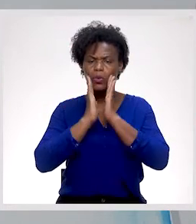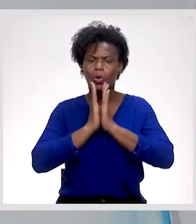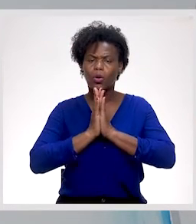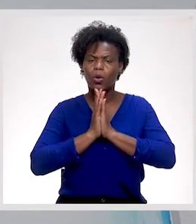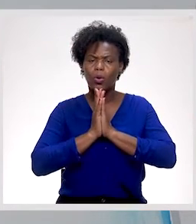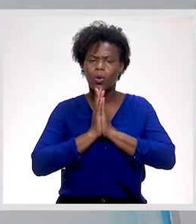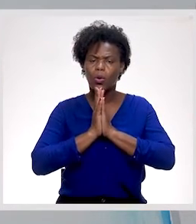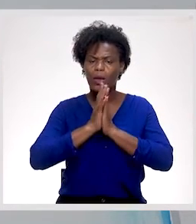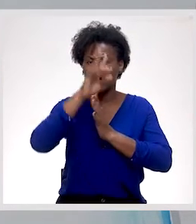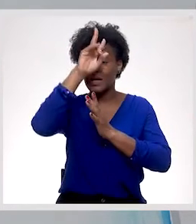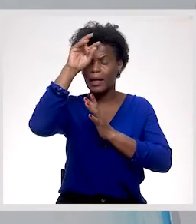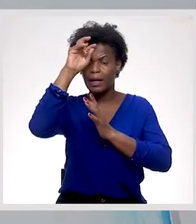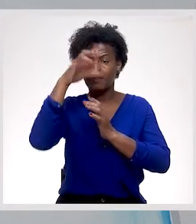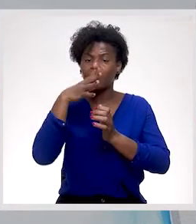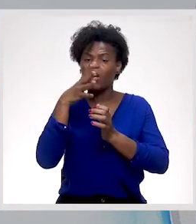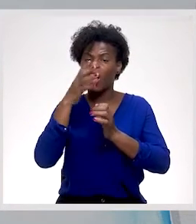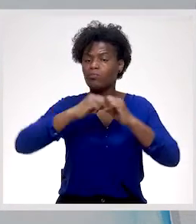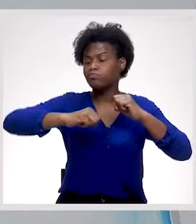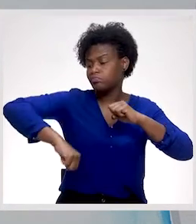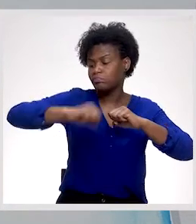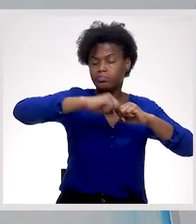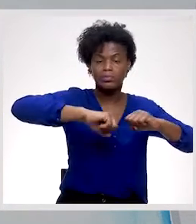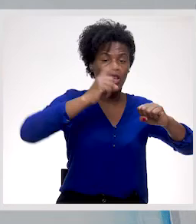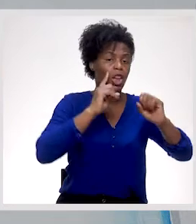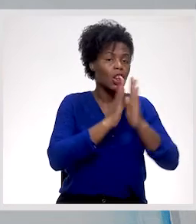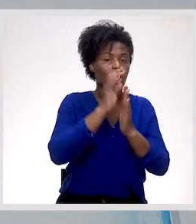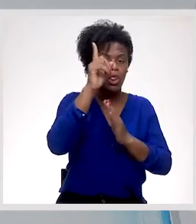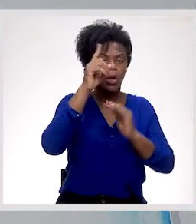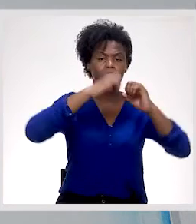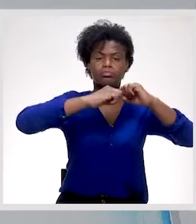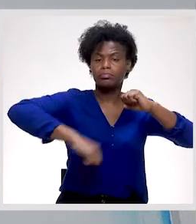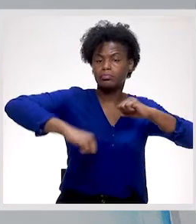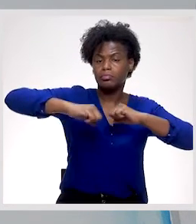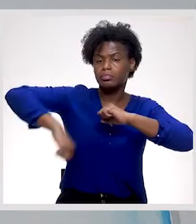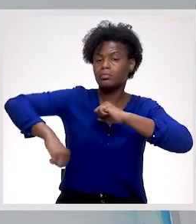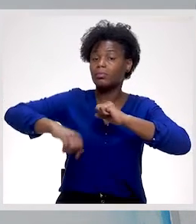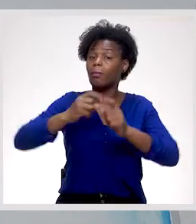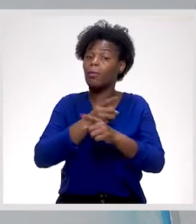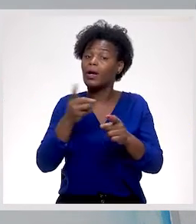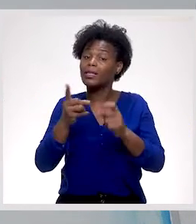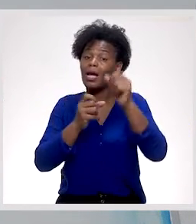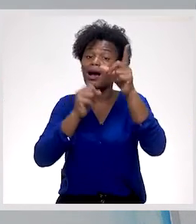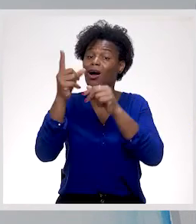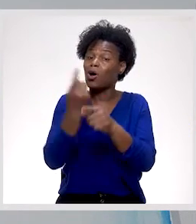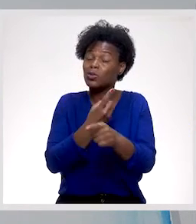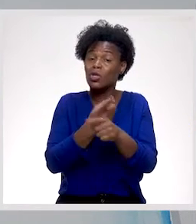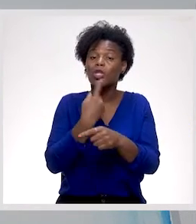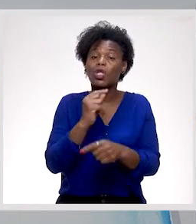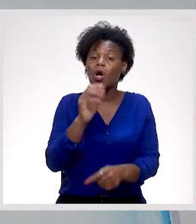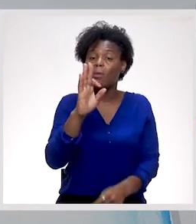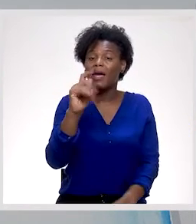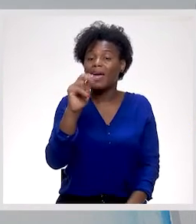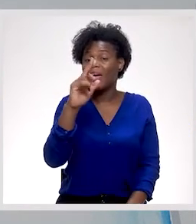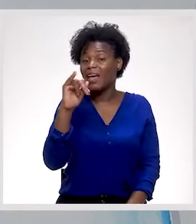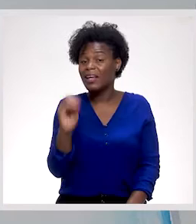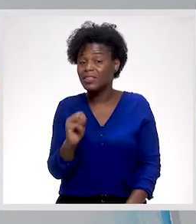da discórdia. Por essa razão, esse astro foi denominado de Eris, porque provocou a discórdia